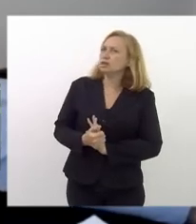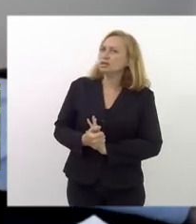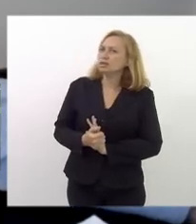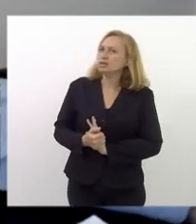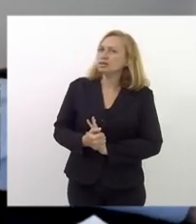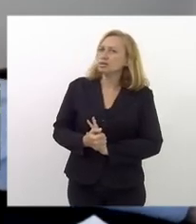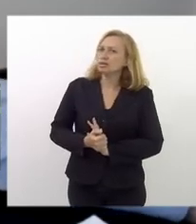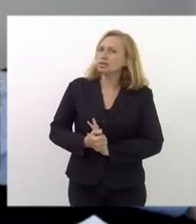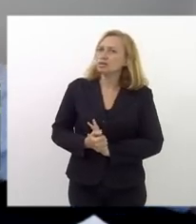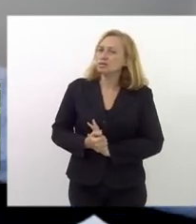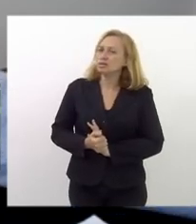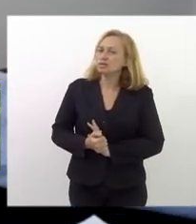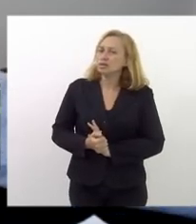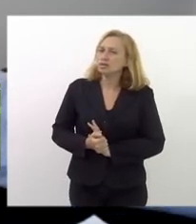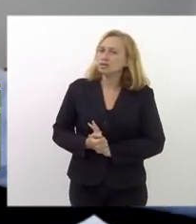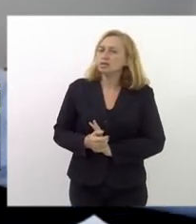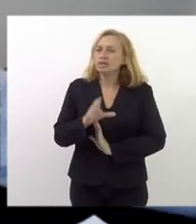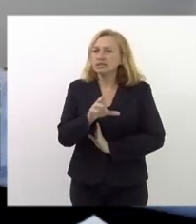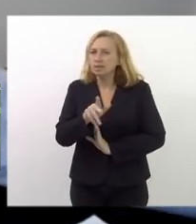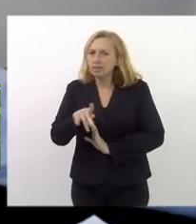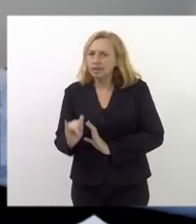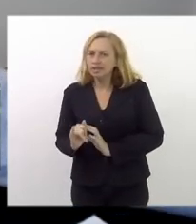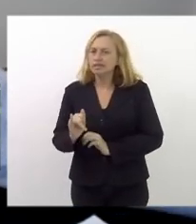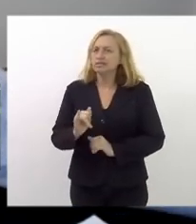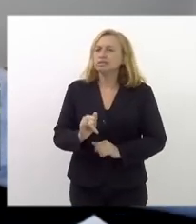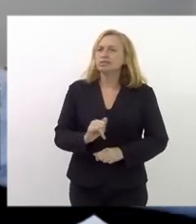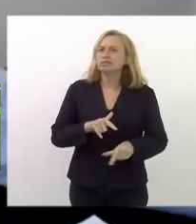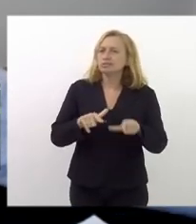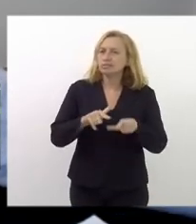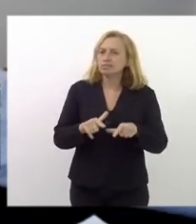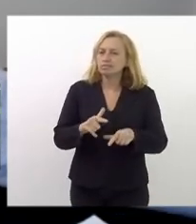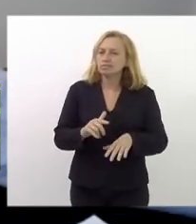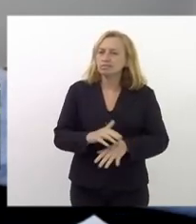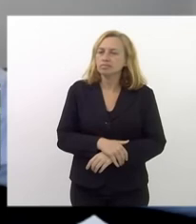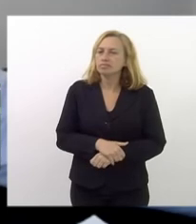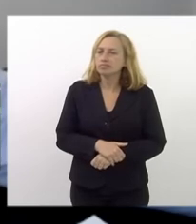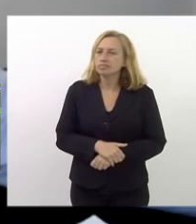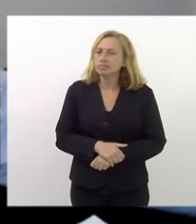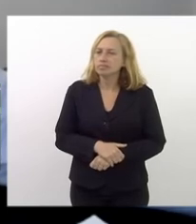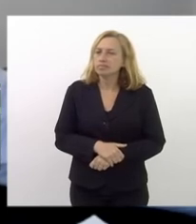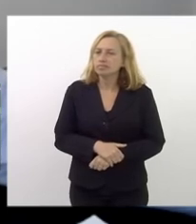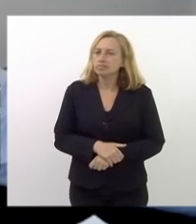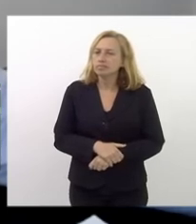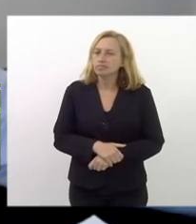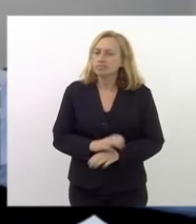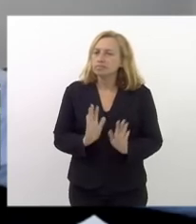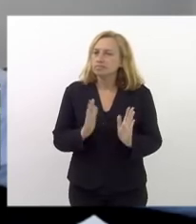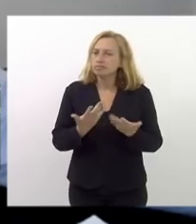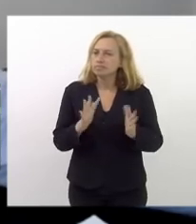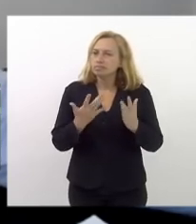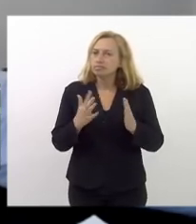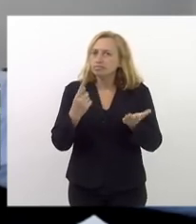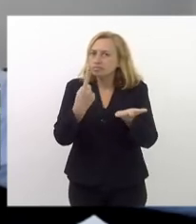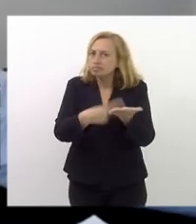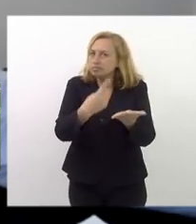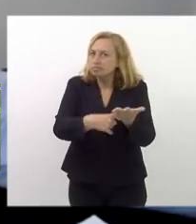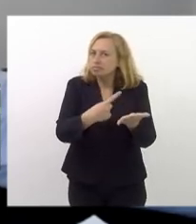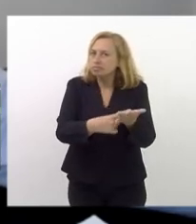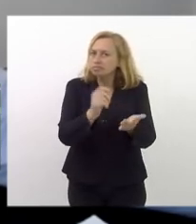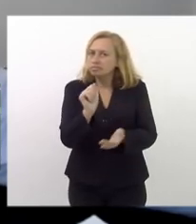altos da nossa CPI, das participações especiais, foi justamente a celebração daquele acordo com a